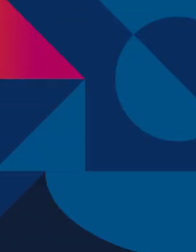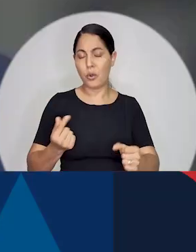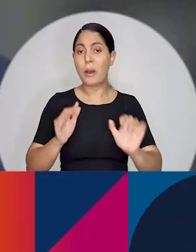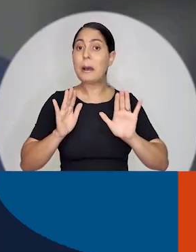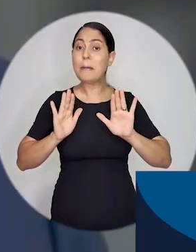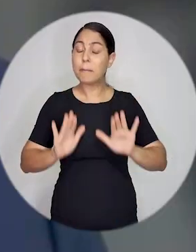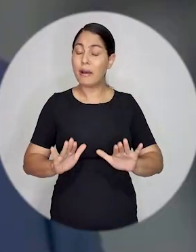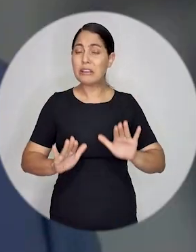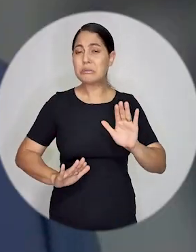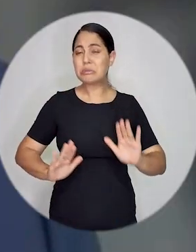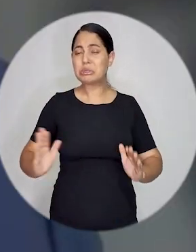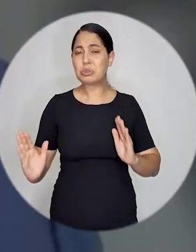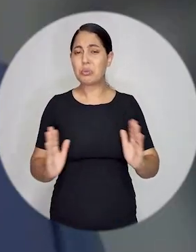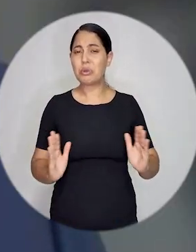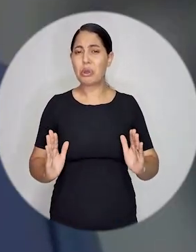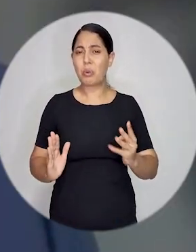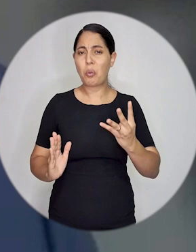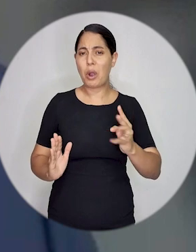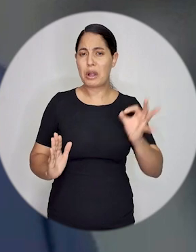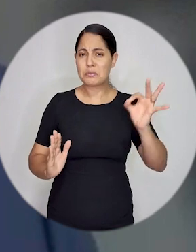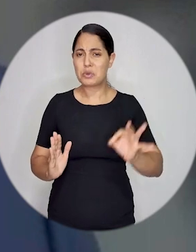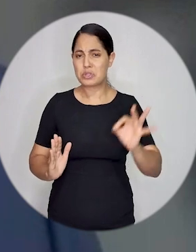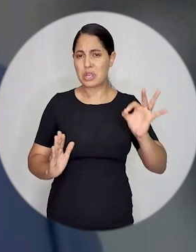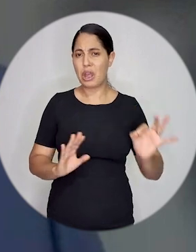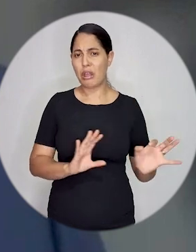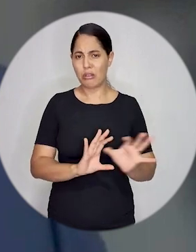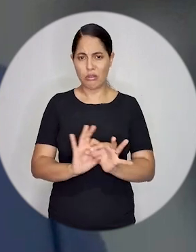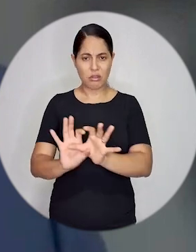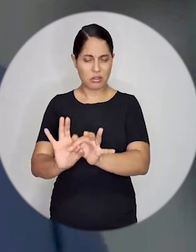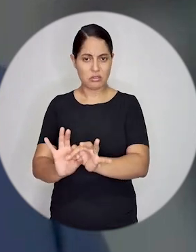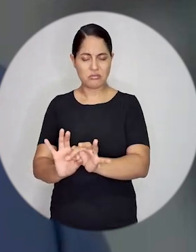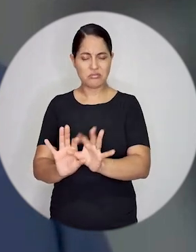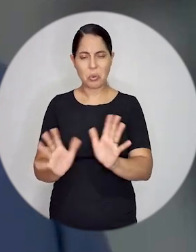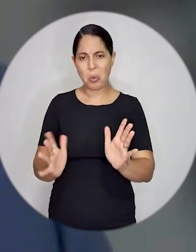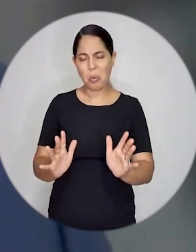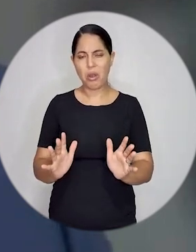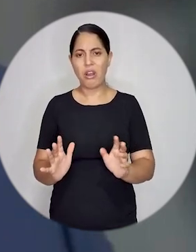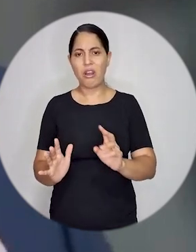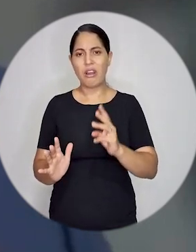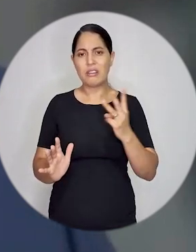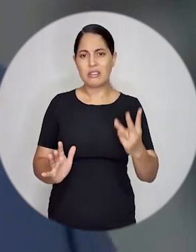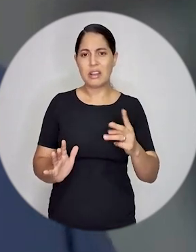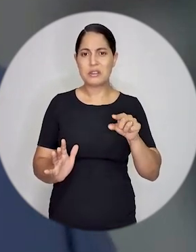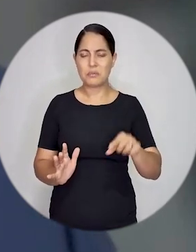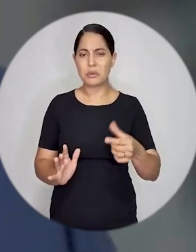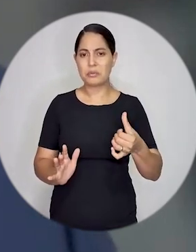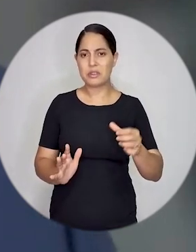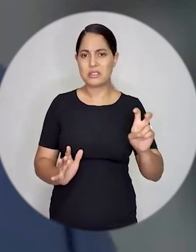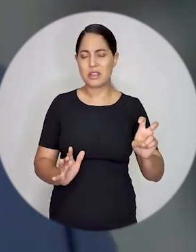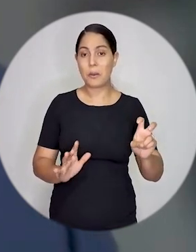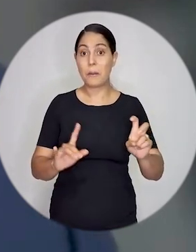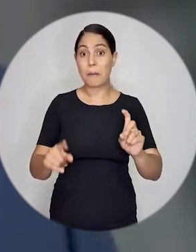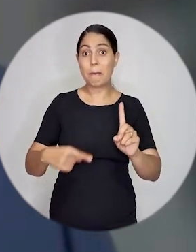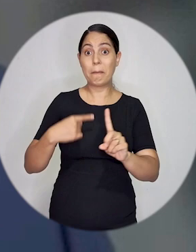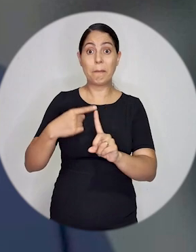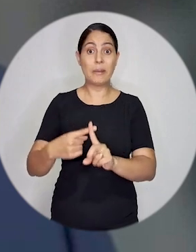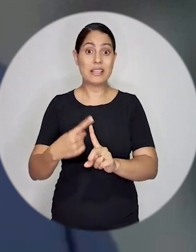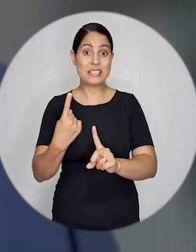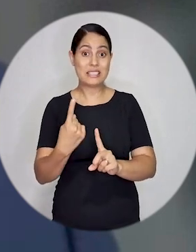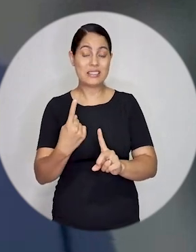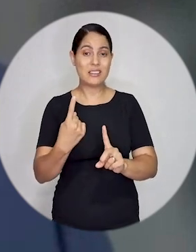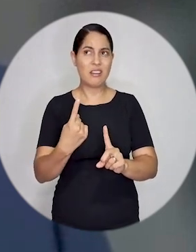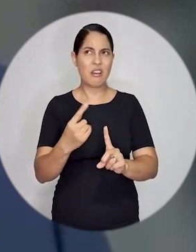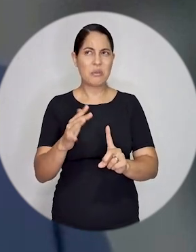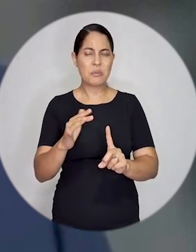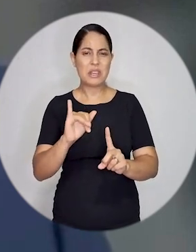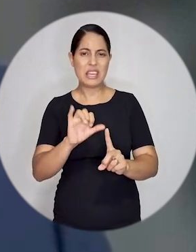que seja alguma coisa, vai ficar alguma coisa em torno de 4% a tributação sobre o consumo, 3,65 mais o ISS fixo.